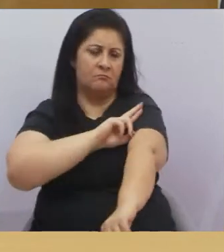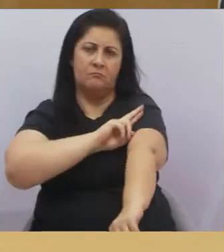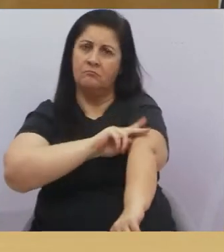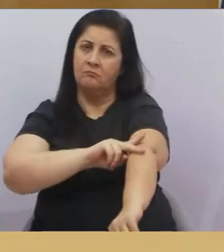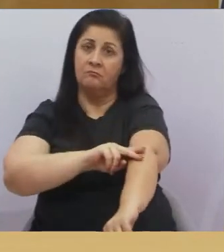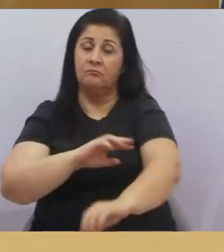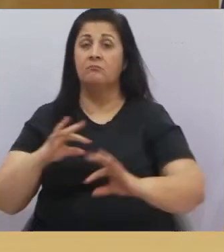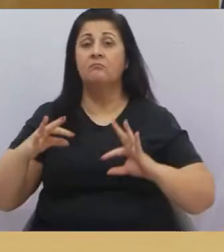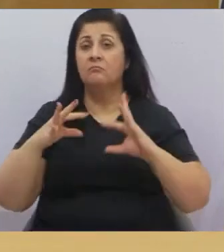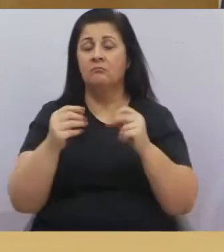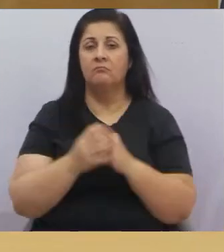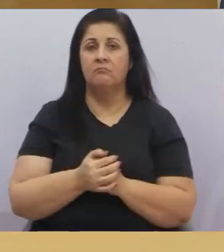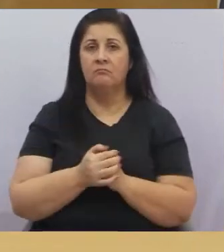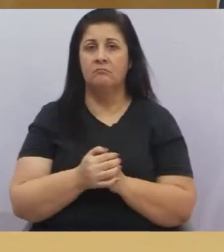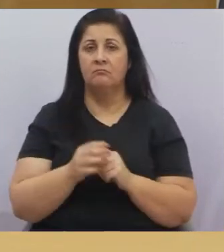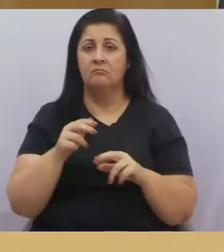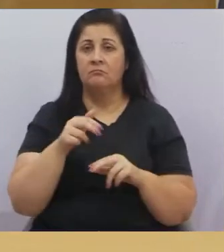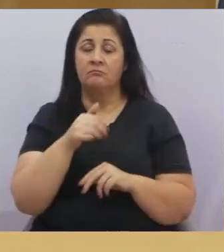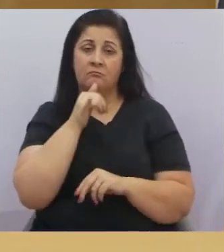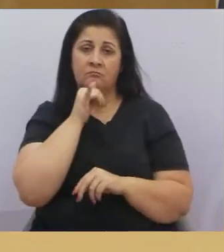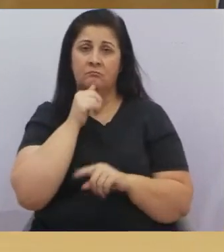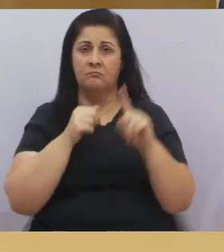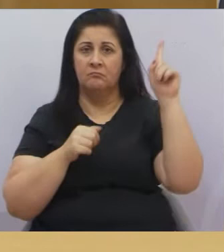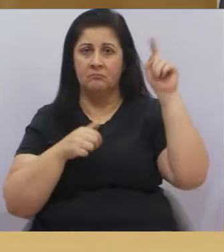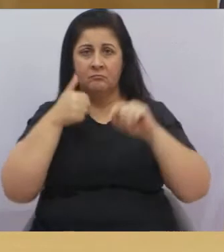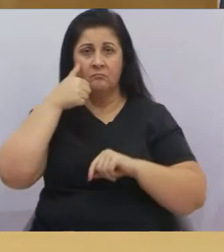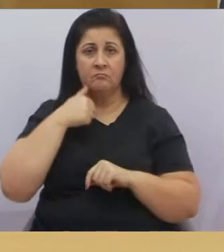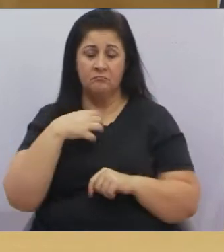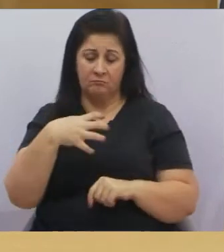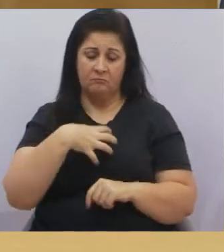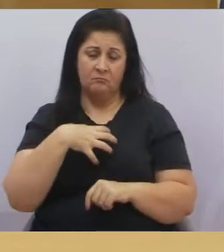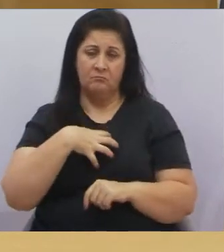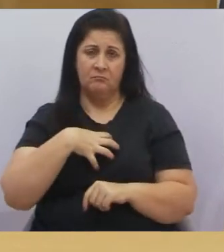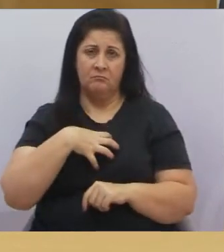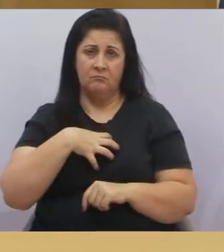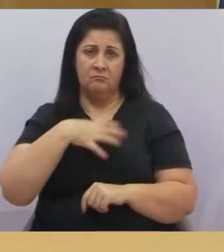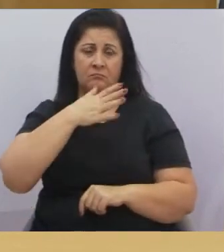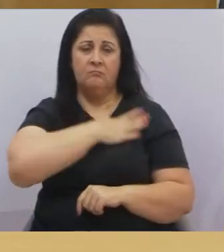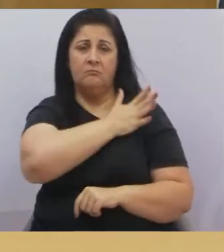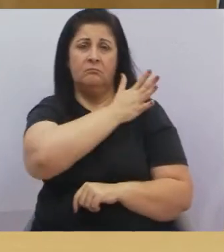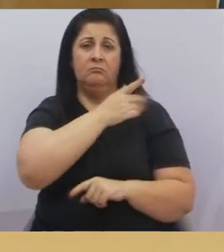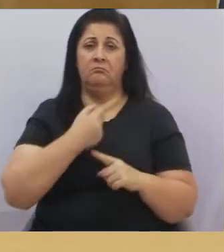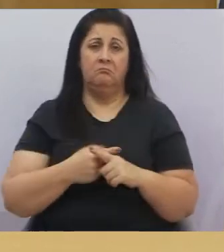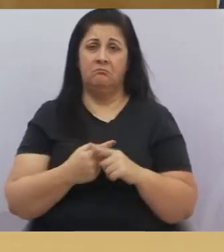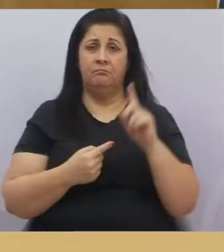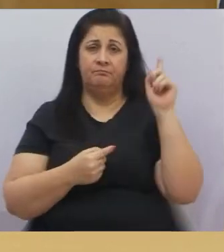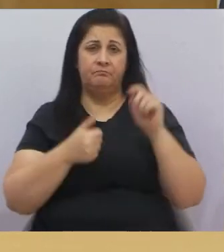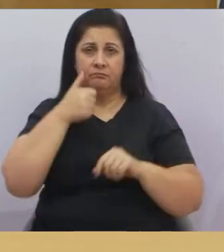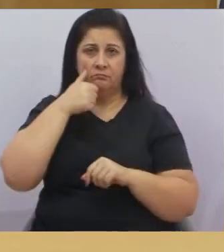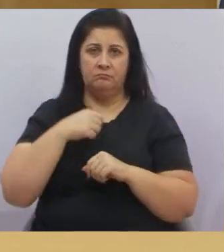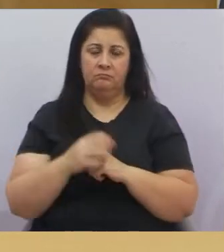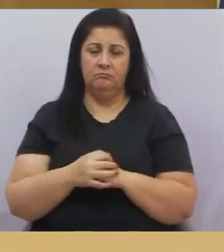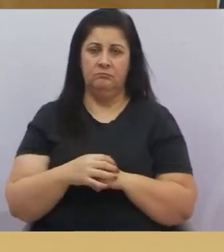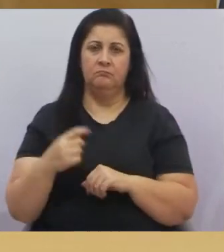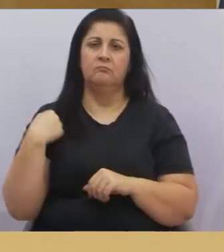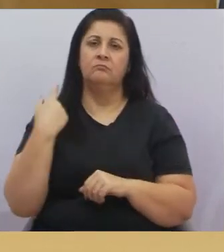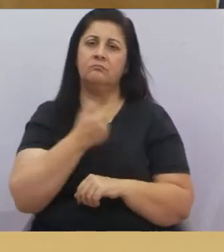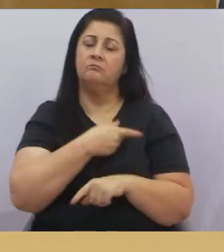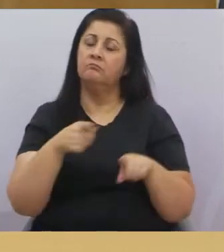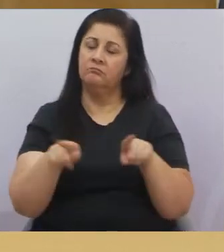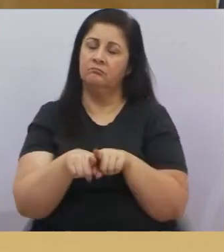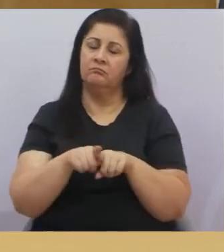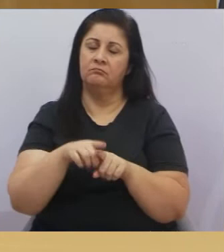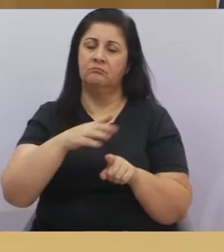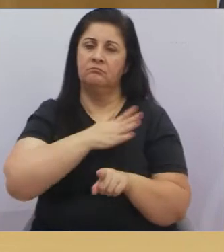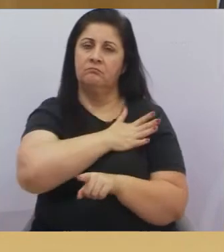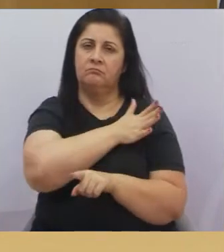os sentidos. Eu, como mulher, hoje eu sinto preconceito dentro dessa casa, simplesmente por ser mulher. Não é? Nós também sofremos preconceito.